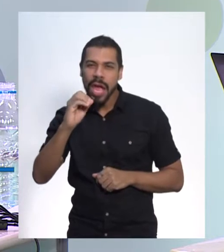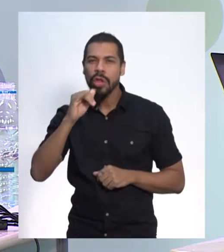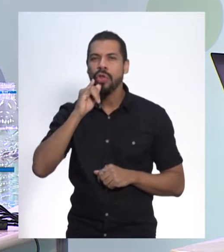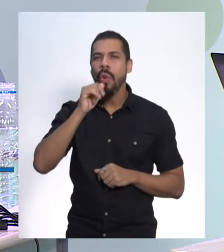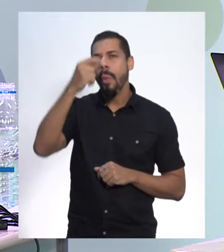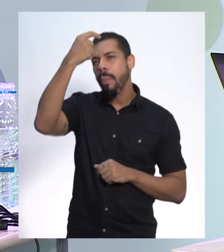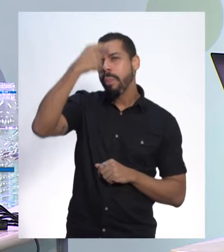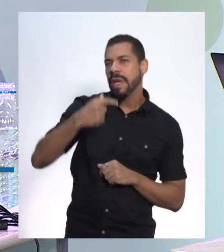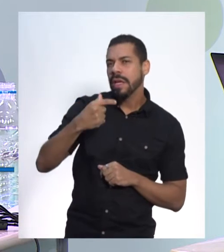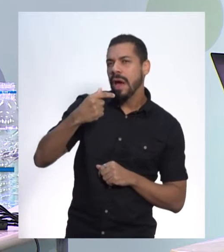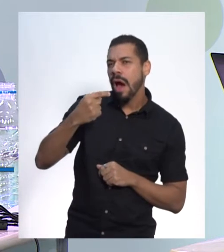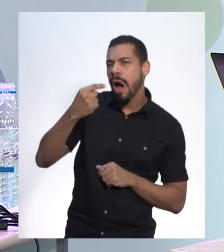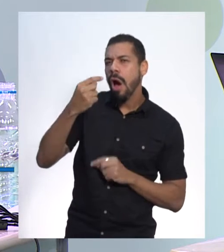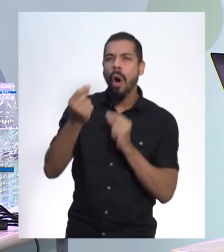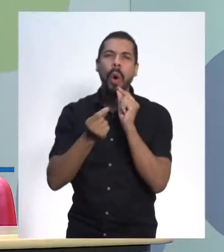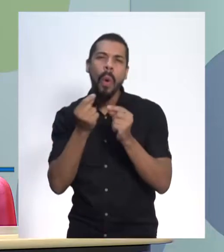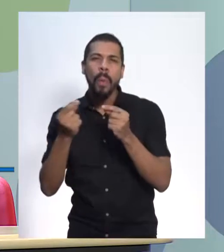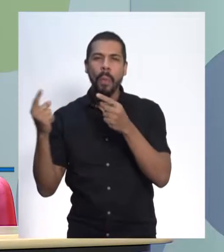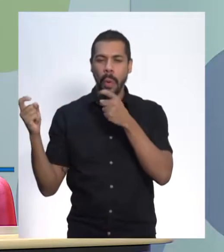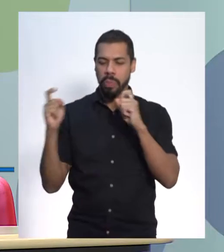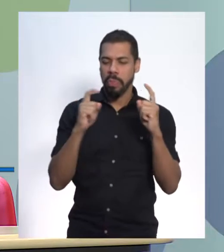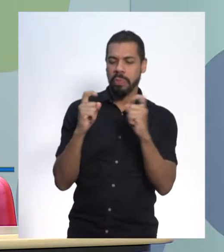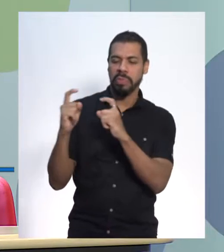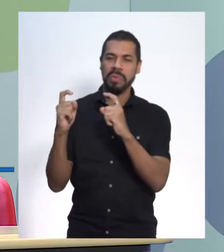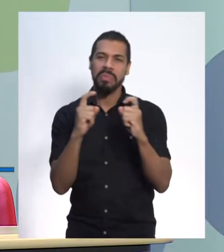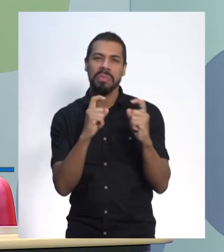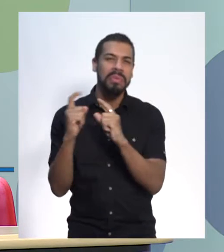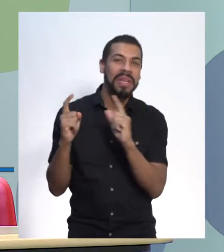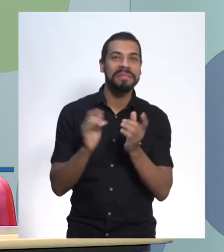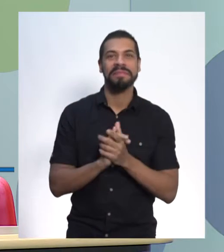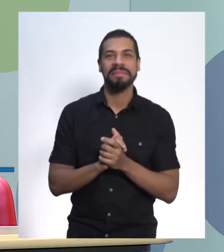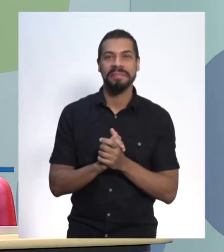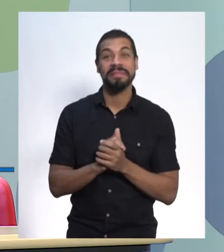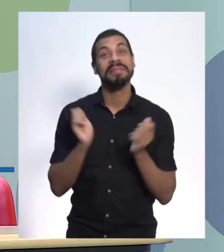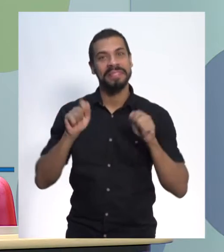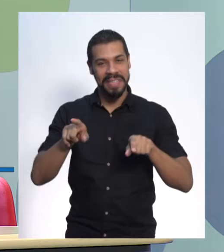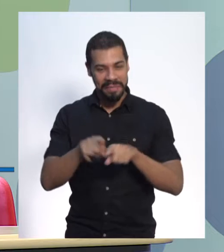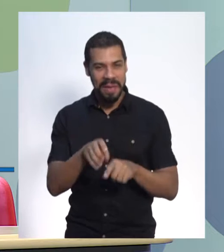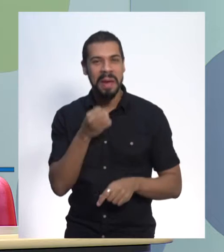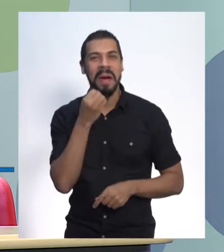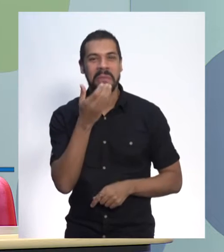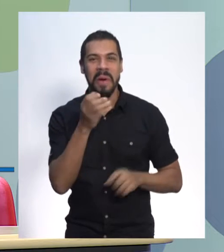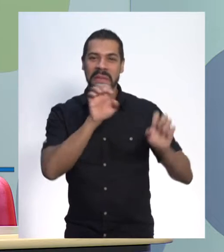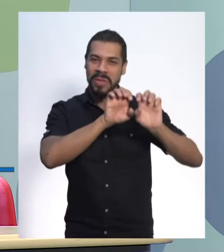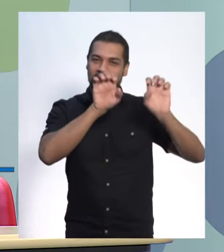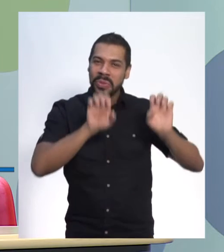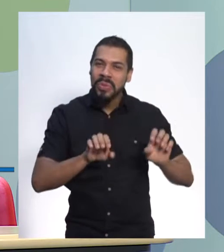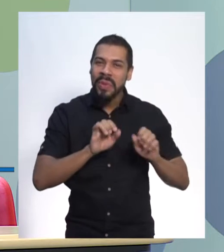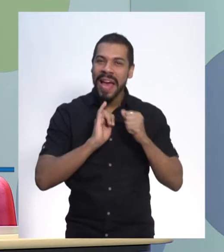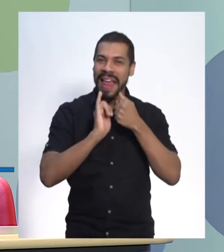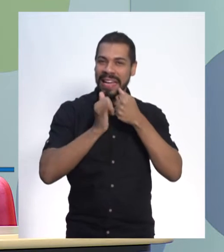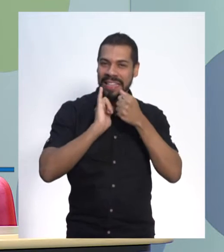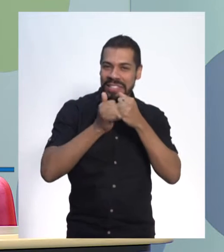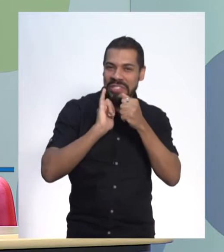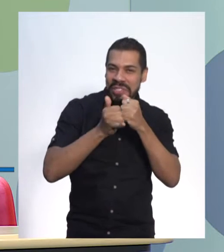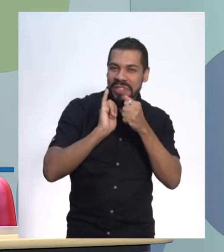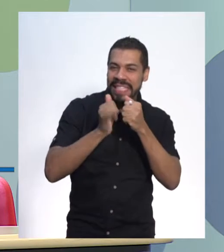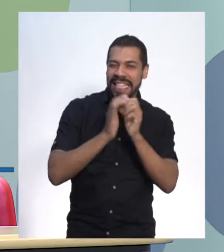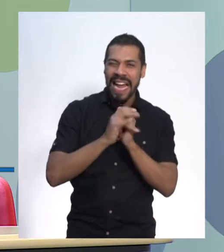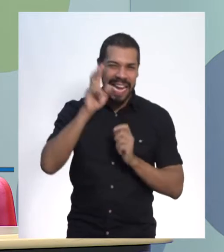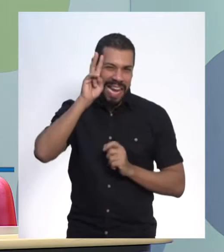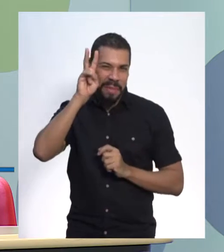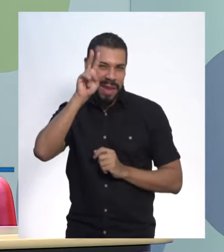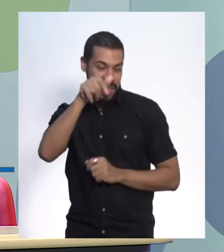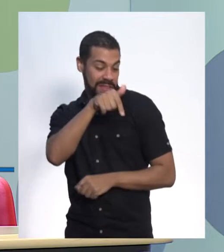personagem e conflito. É legal lembrar disso, né? Porque eles memorizaram bem a estrutura da narrativa, né? A gente vê isso lá no 7º